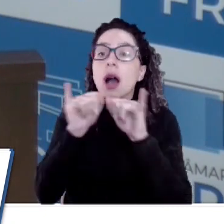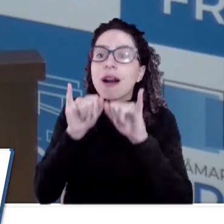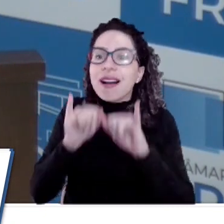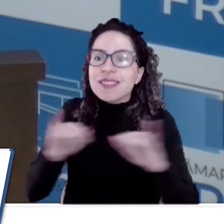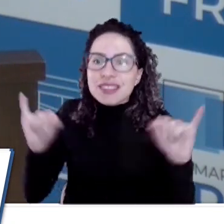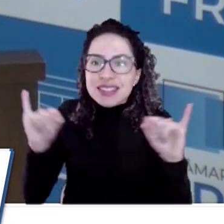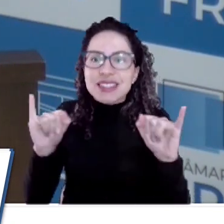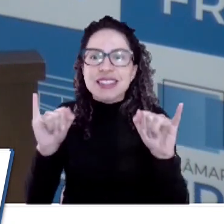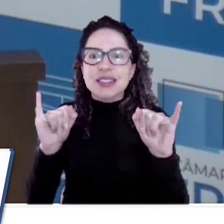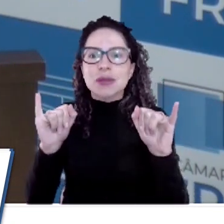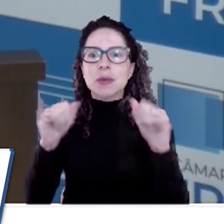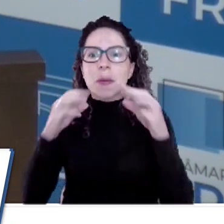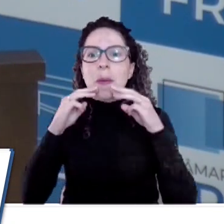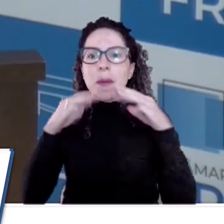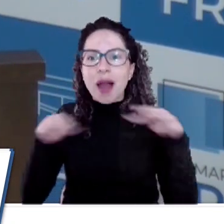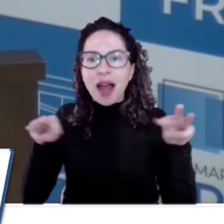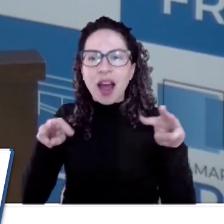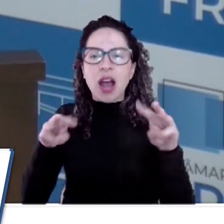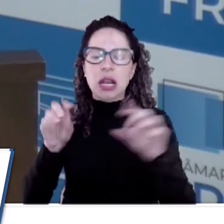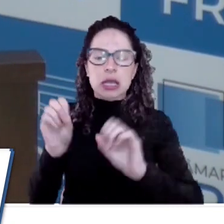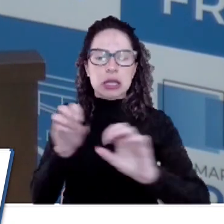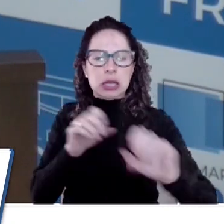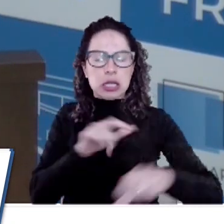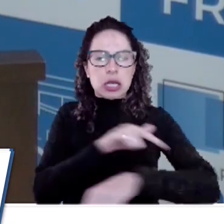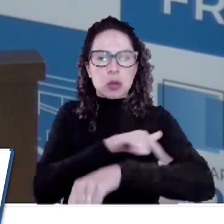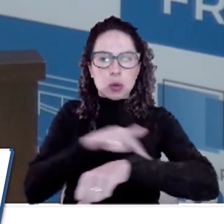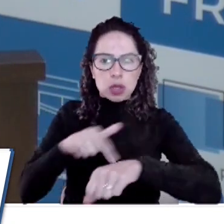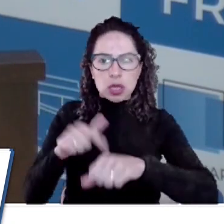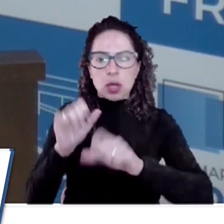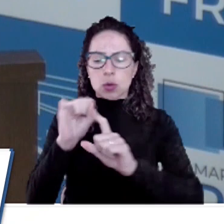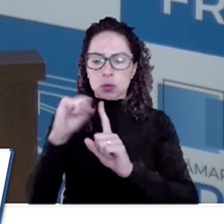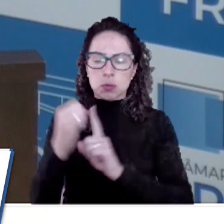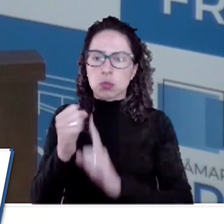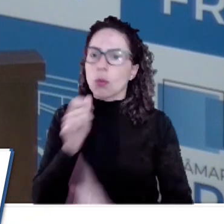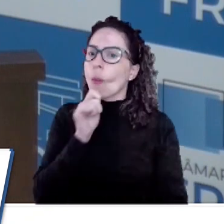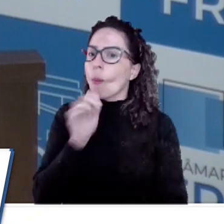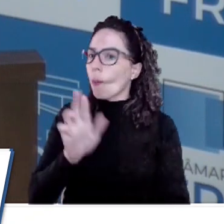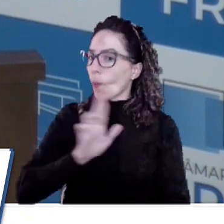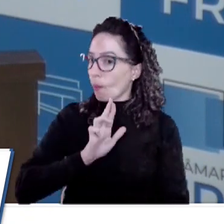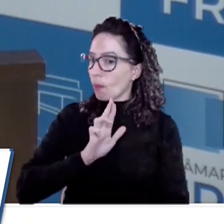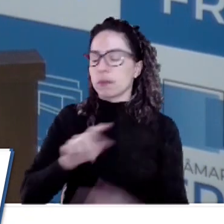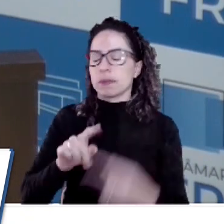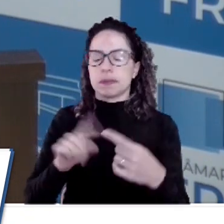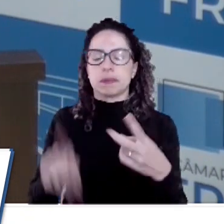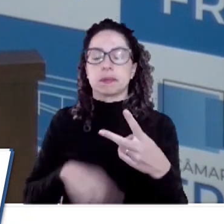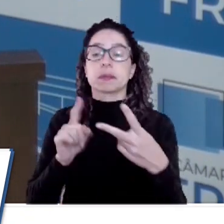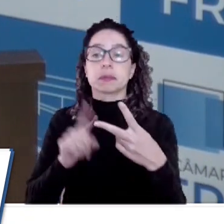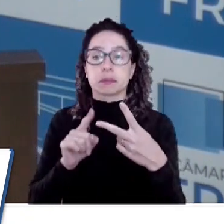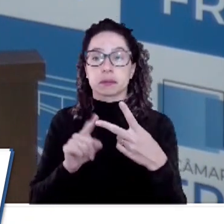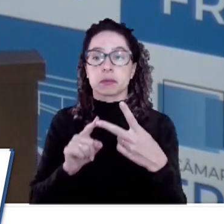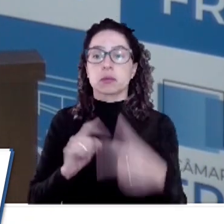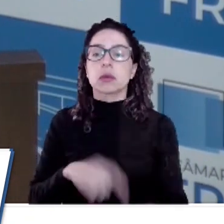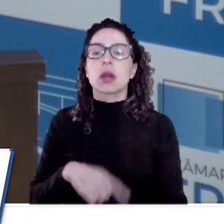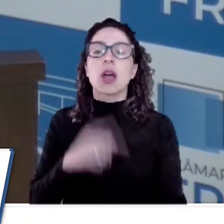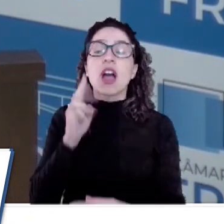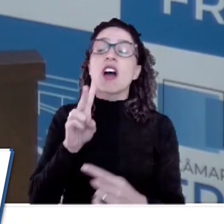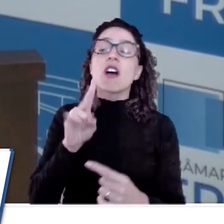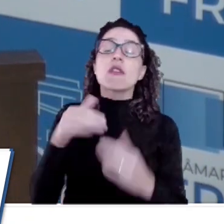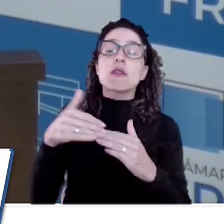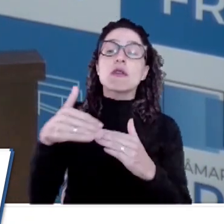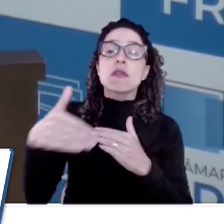né sociais não tivemos resposta 2 quanto se previu gastar